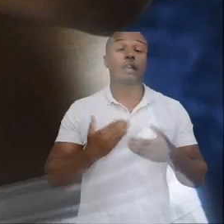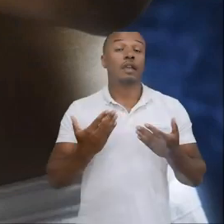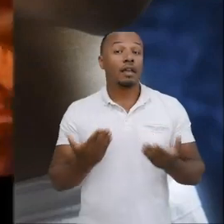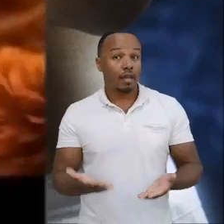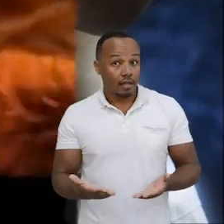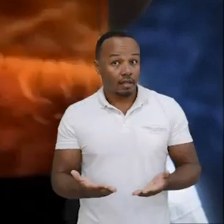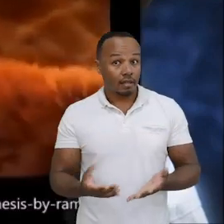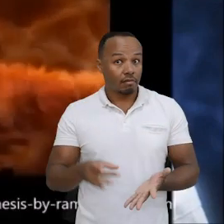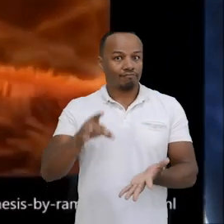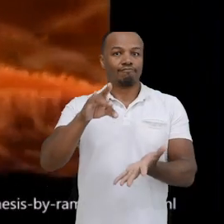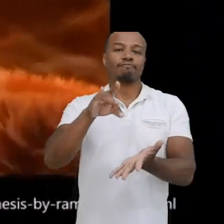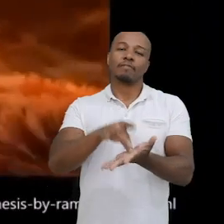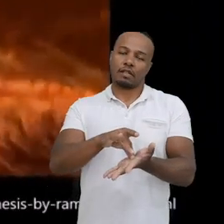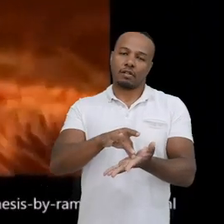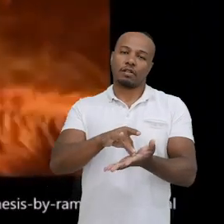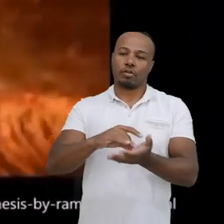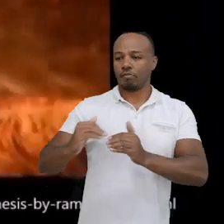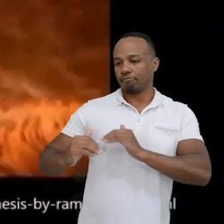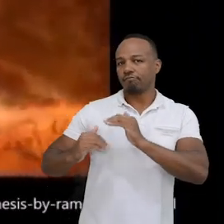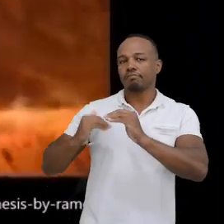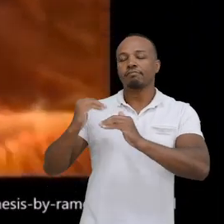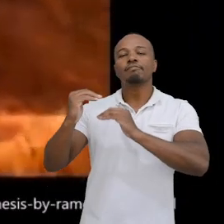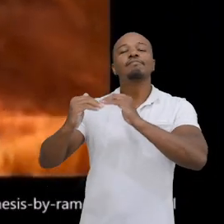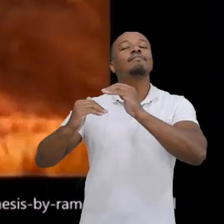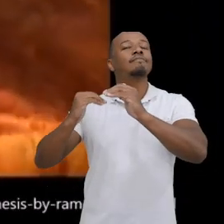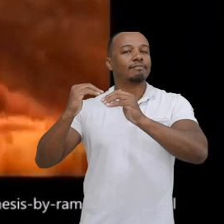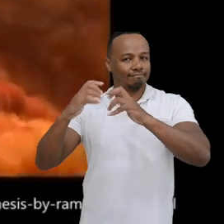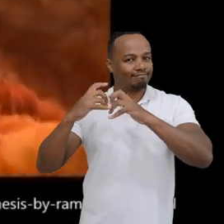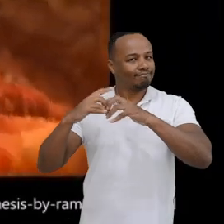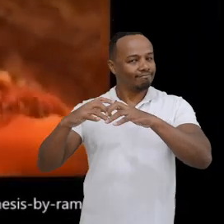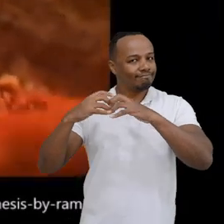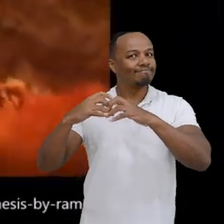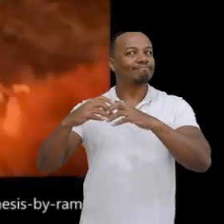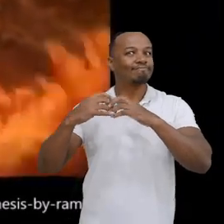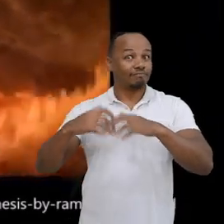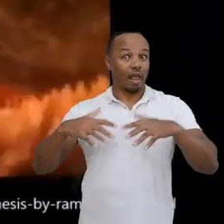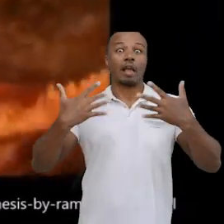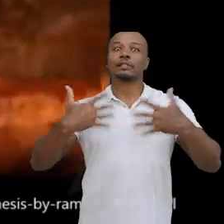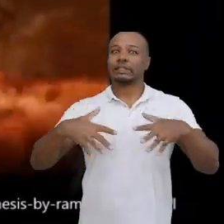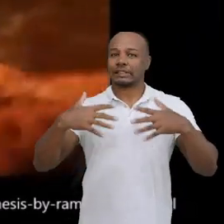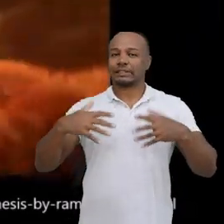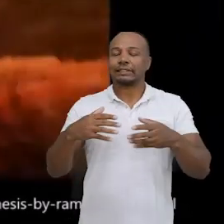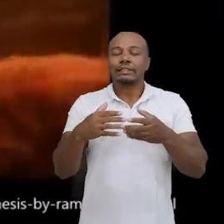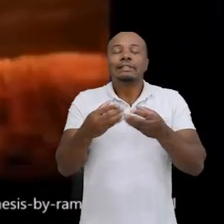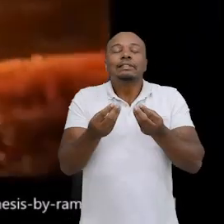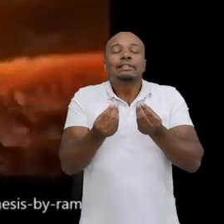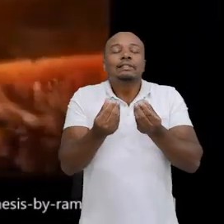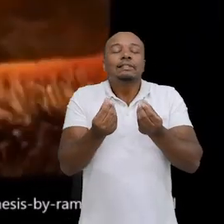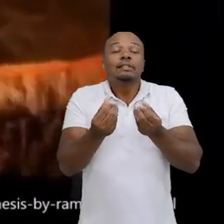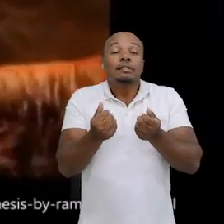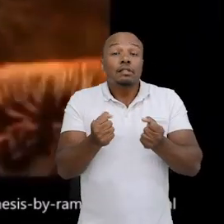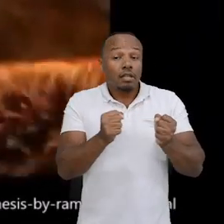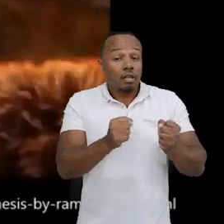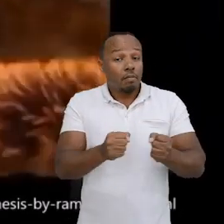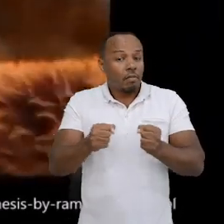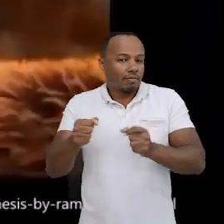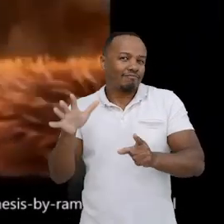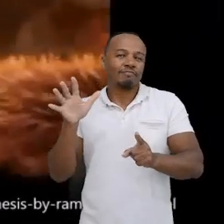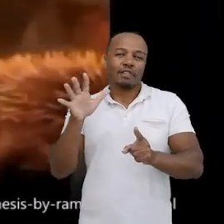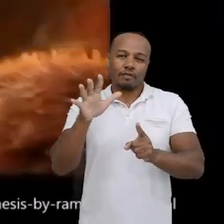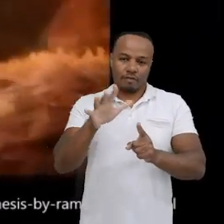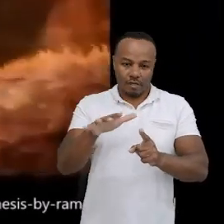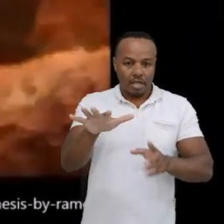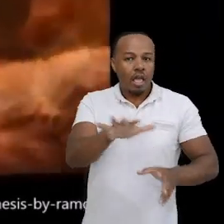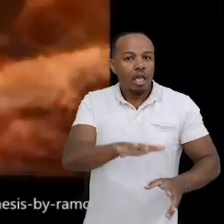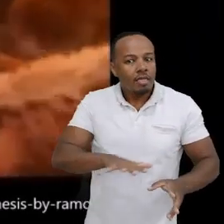Portanto, está comprovado que o processo de desenvolvimento cerebral é muito sensível e pode ser influenciado tanto